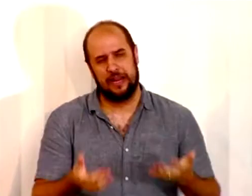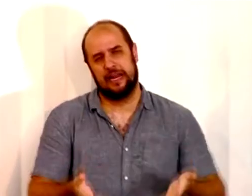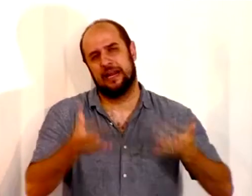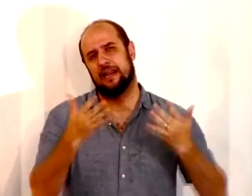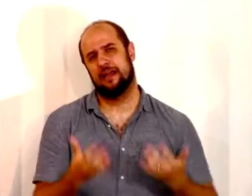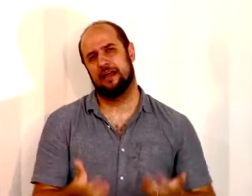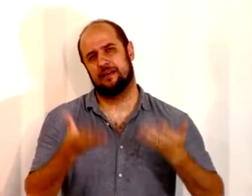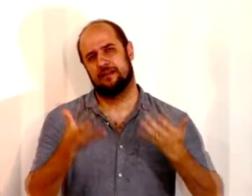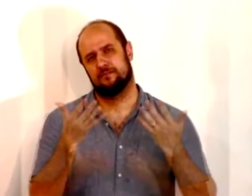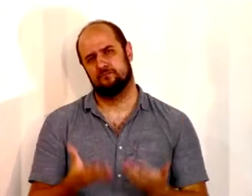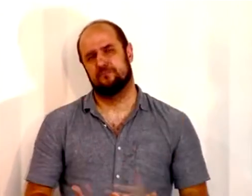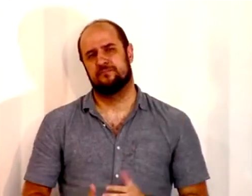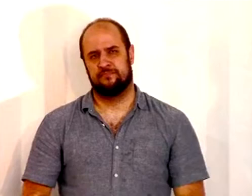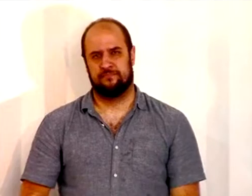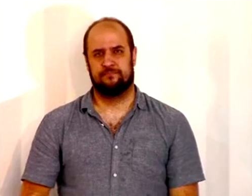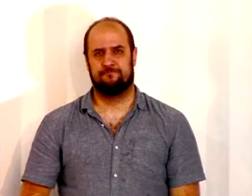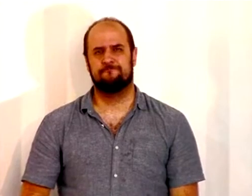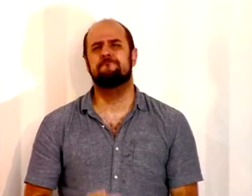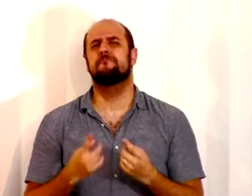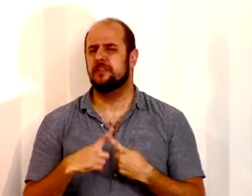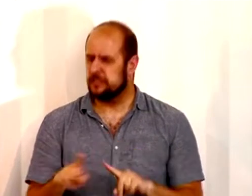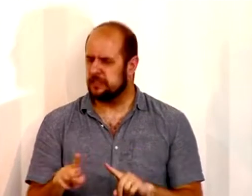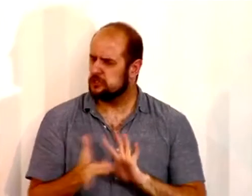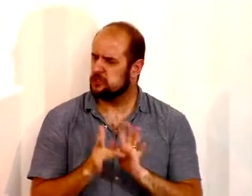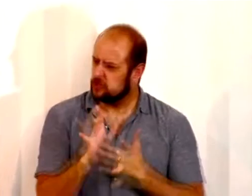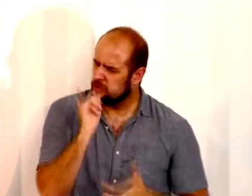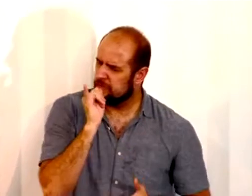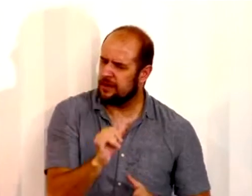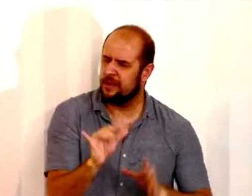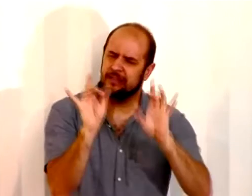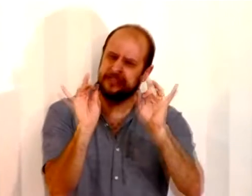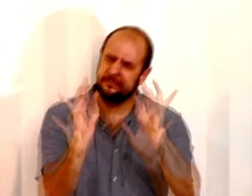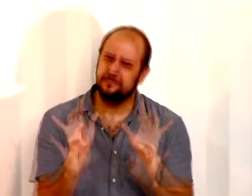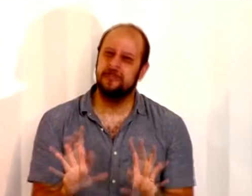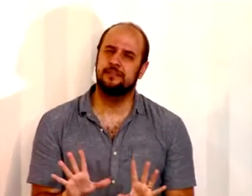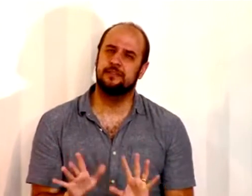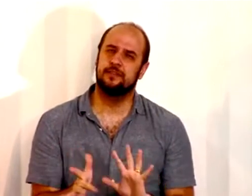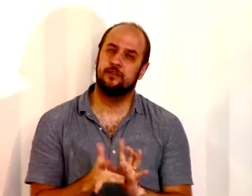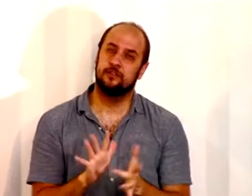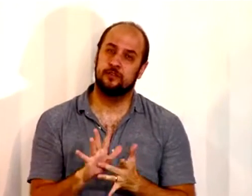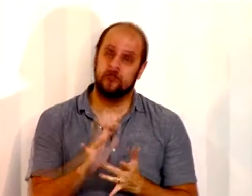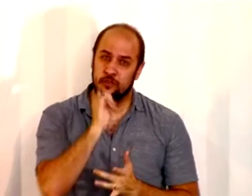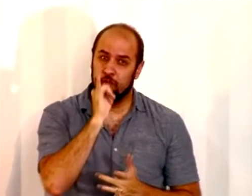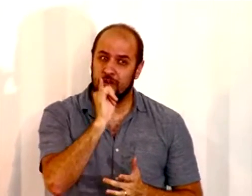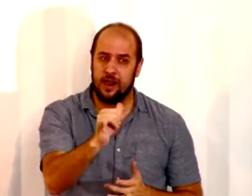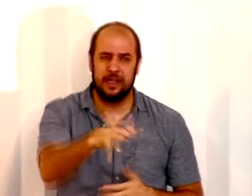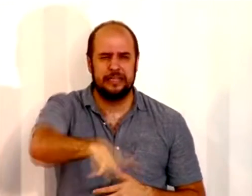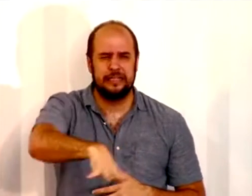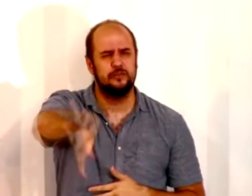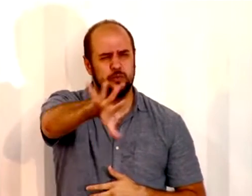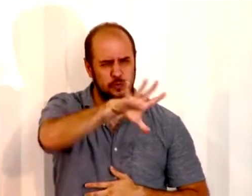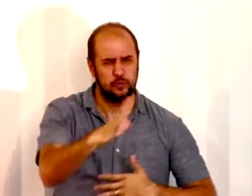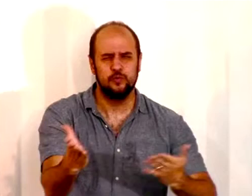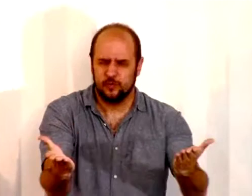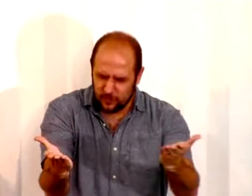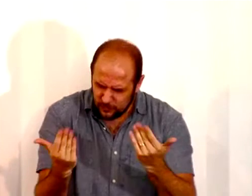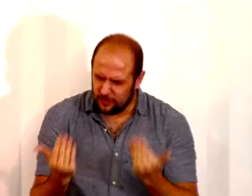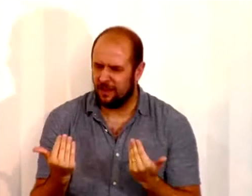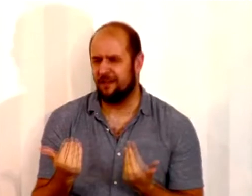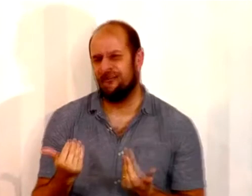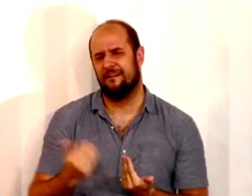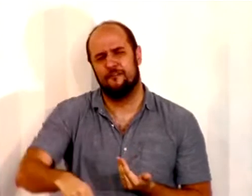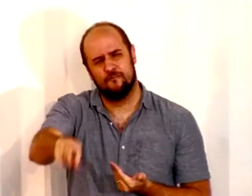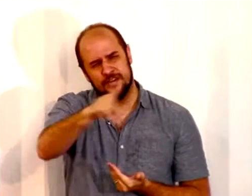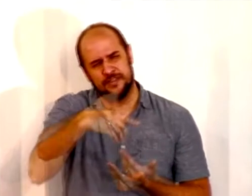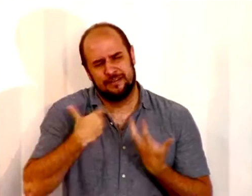Jesus são muito especiais, melhor dizendo: vinde a mim, todos vós, que estáis